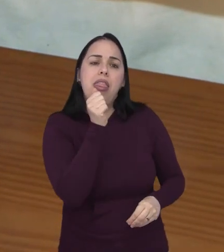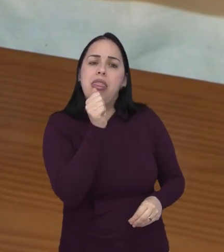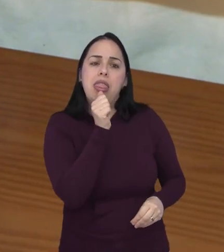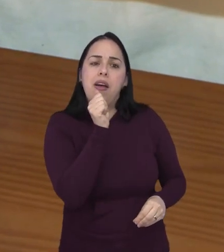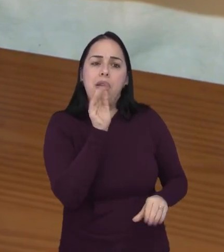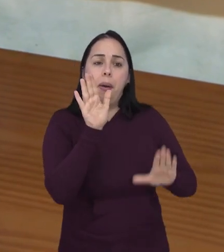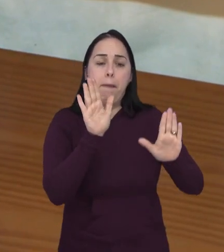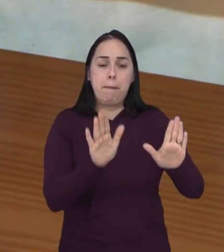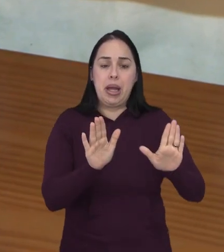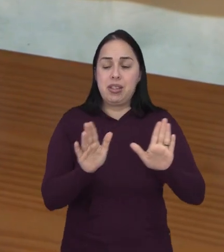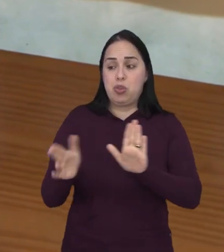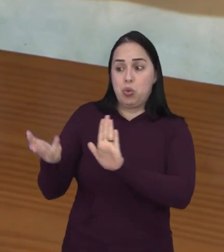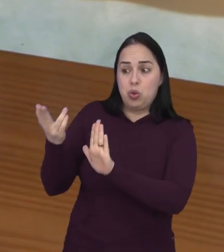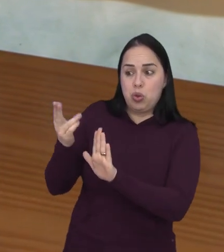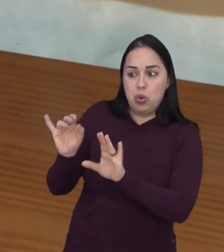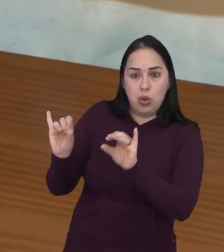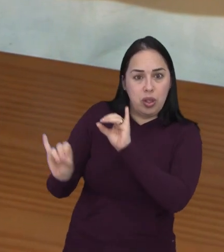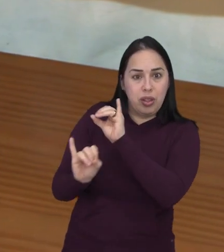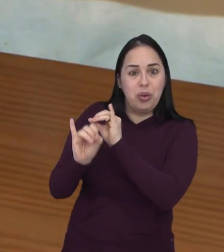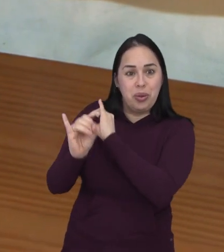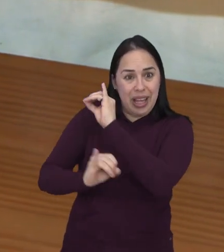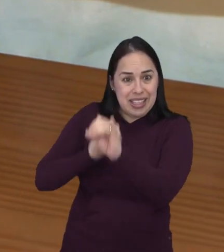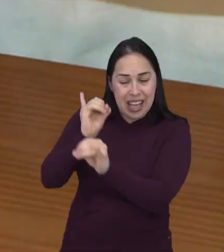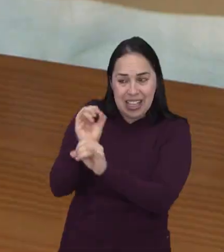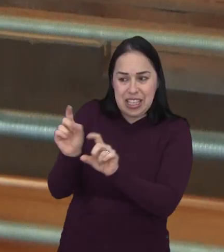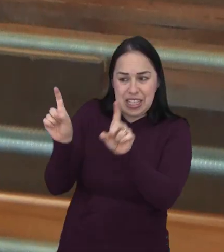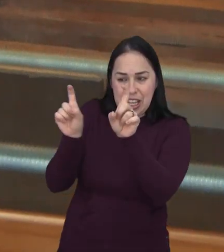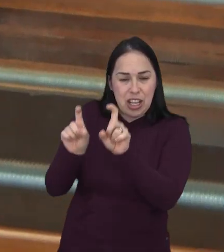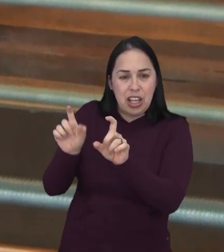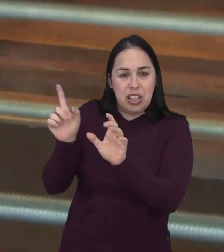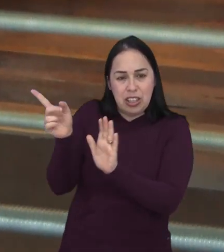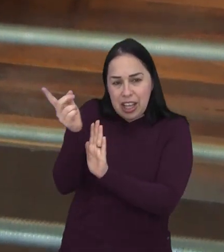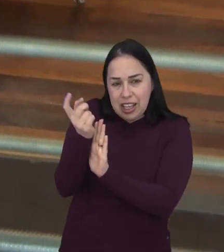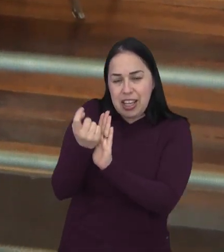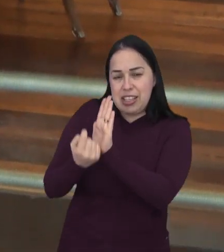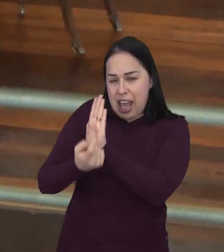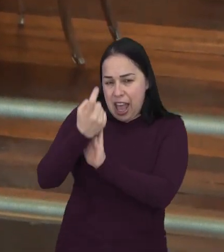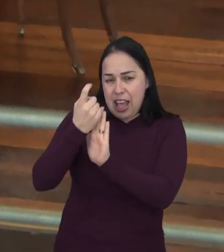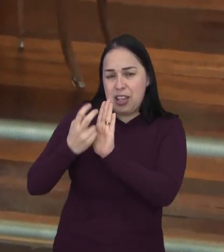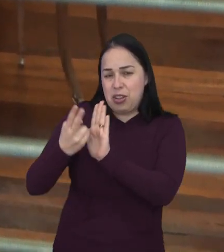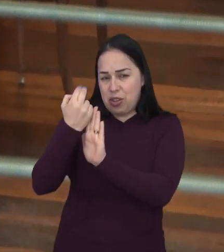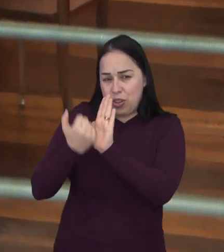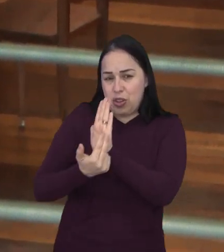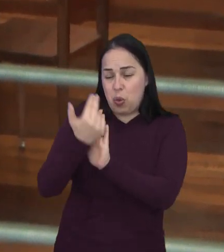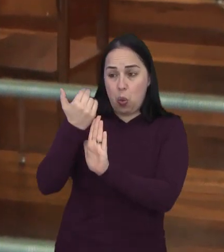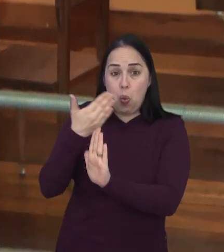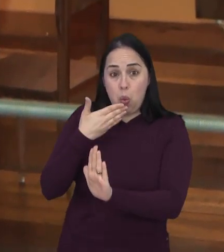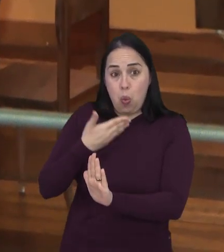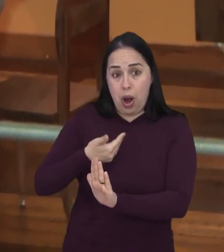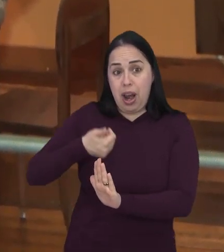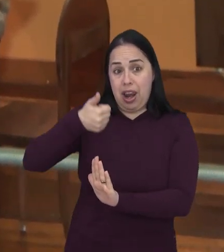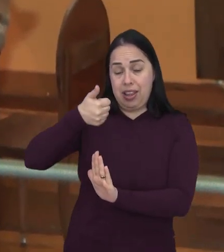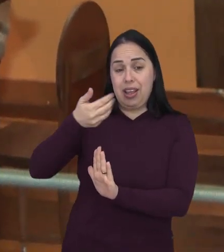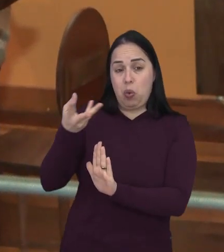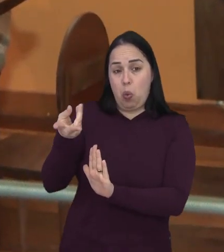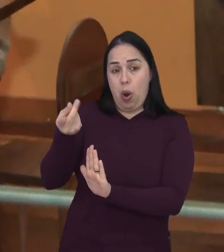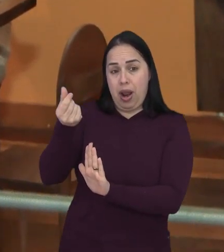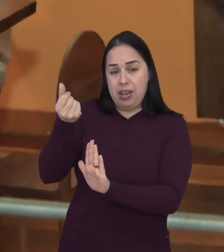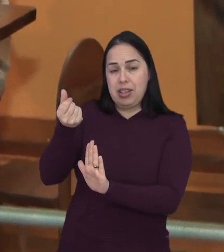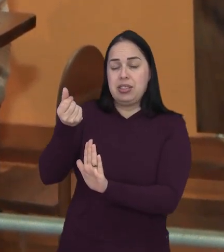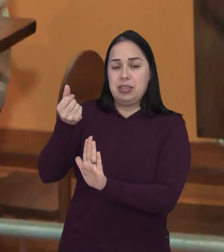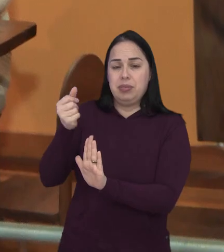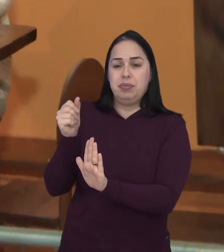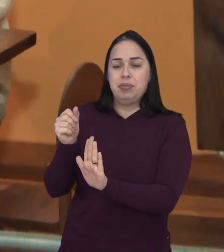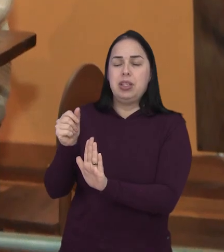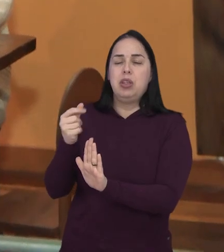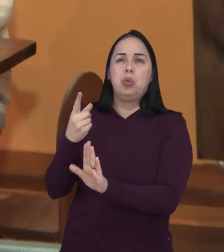mas depois que a computação gráfica se difundiu de forma mais efetiva, com qualidade, sobretudo depois do Jurassic Park, a gente está